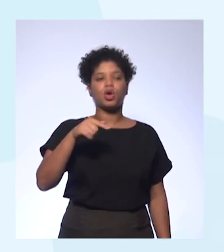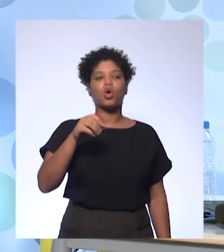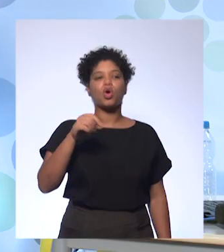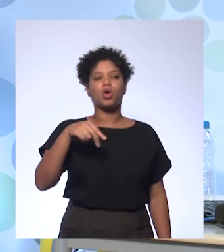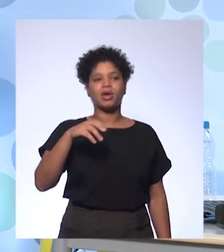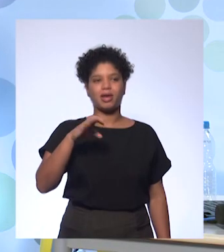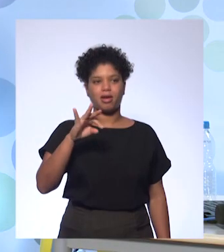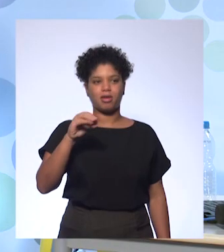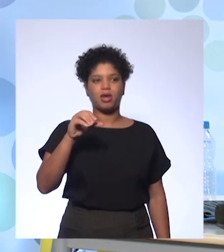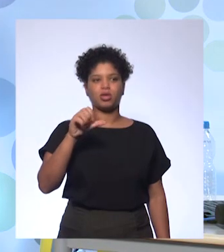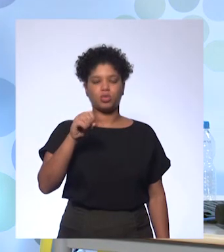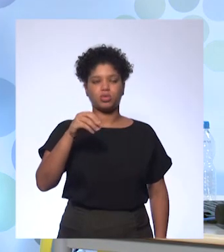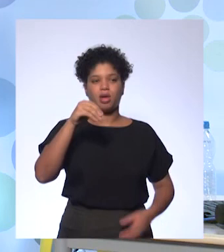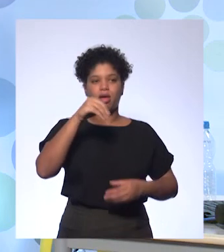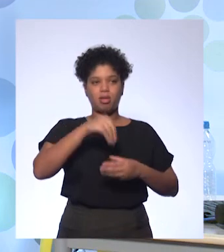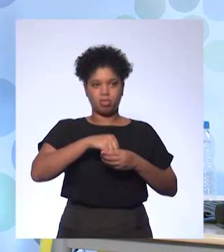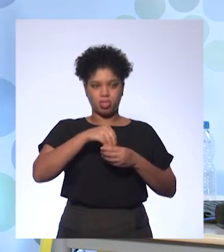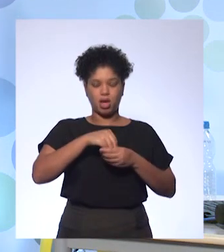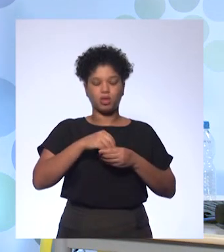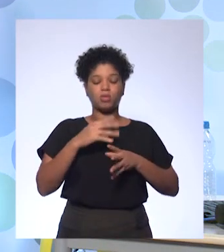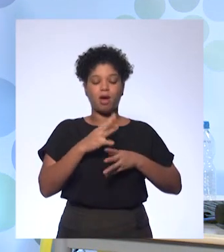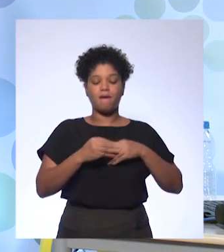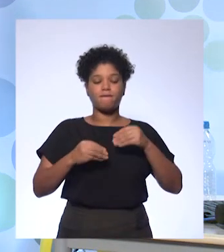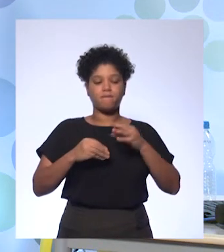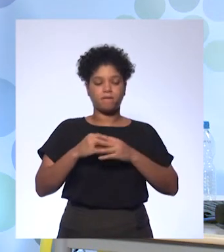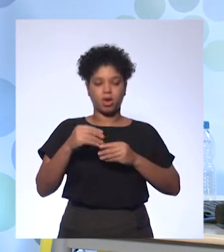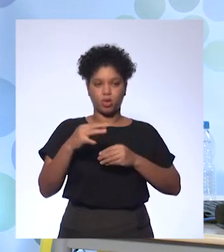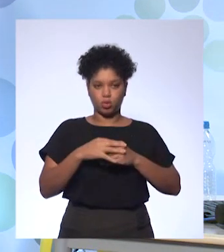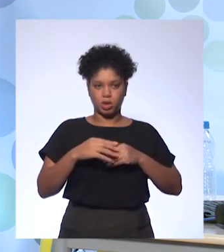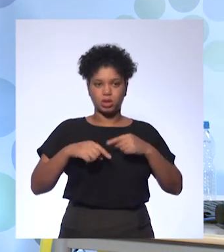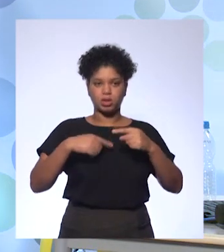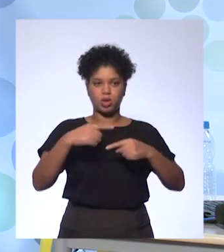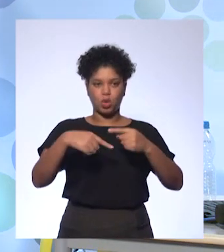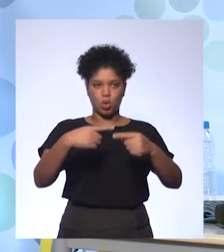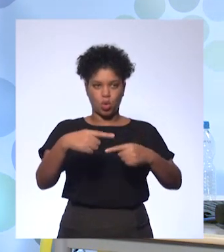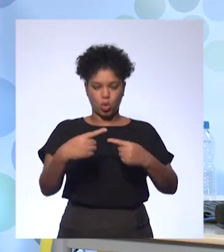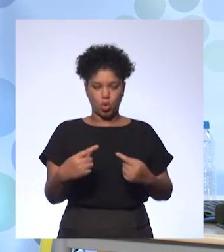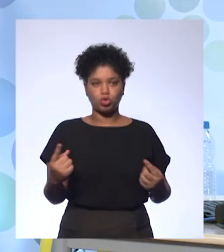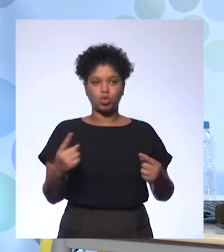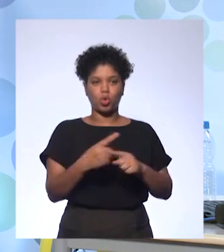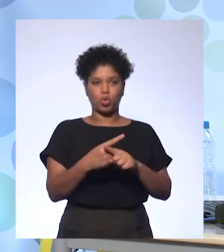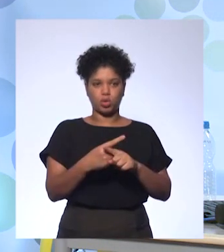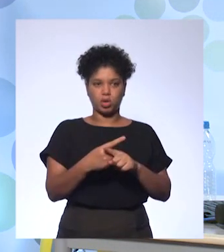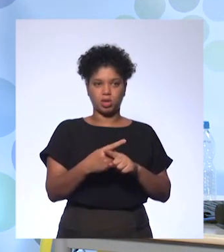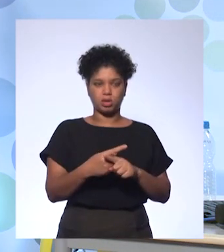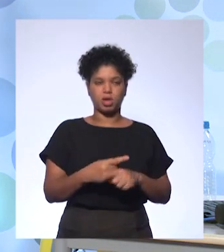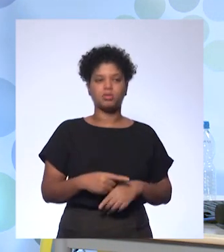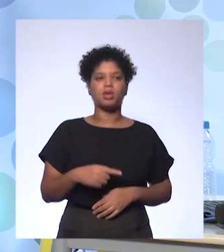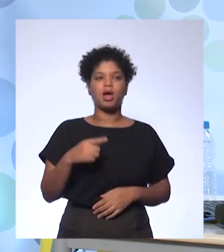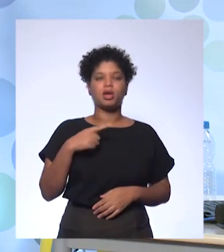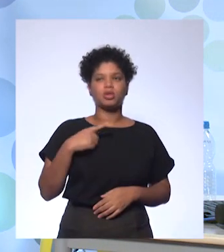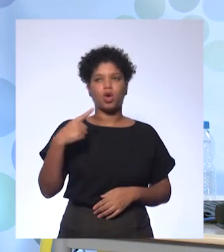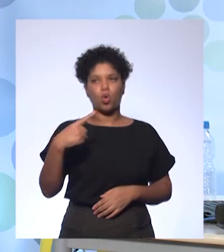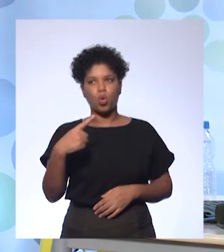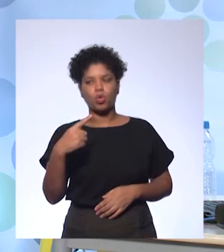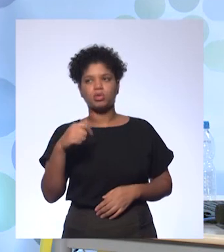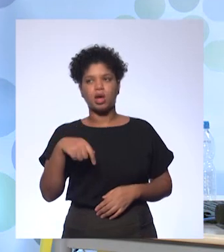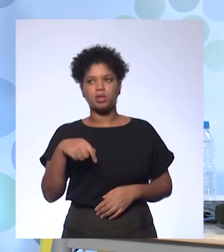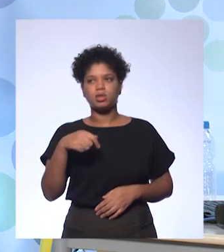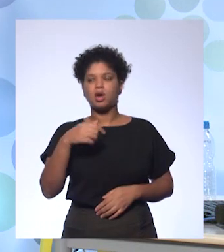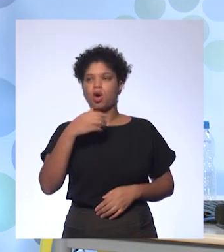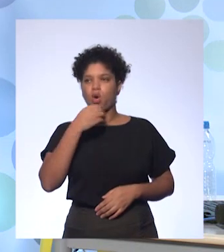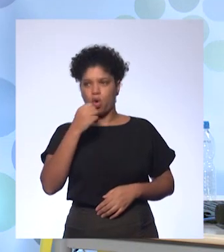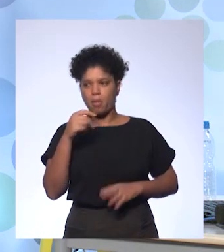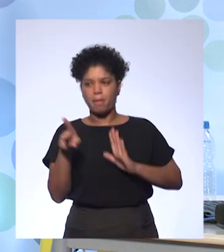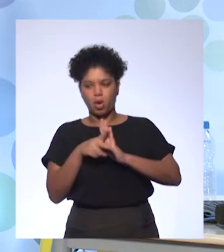com fecundação cruzada, né? Então, se um fornece ali a parte masculina e